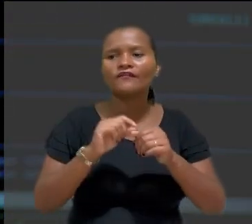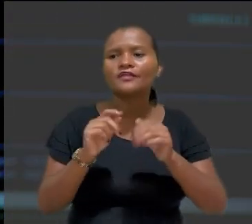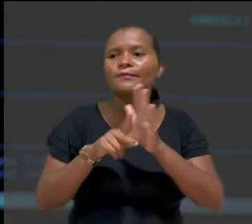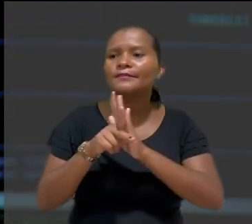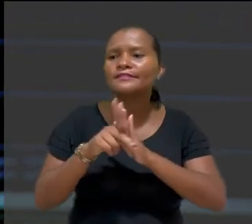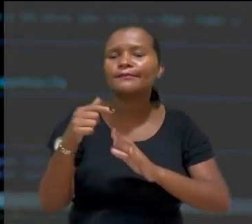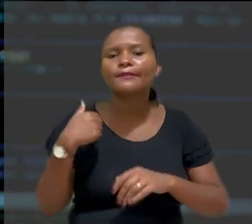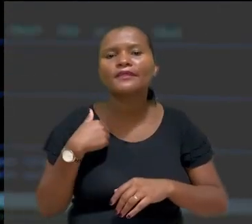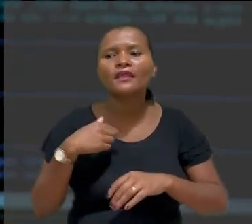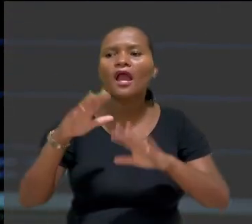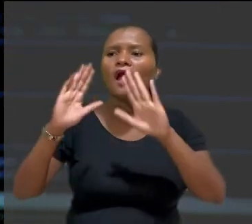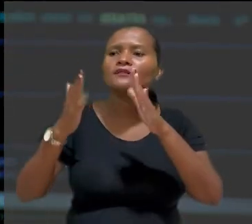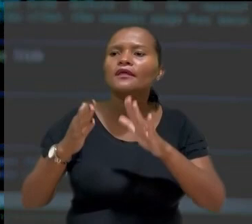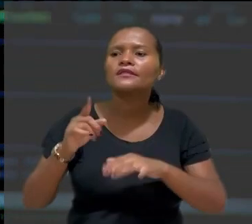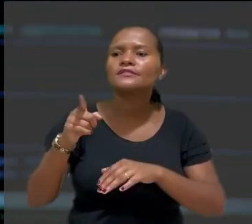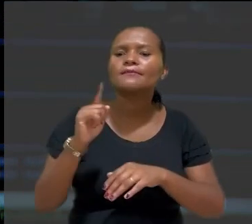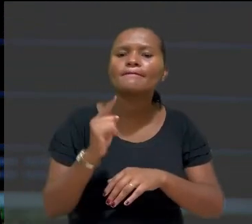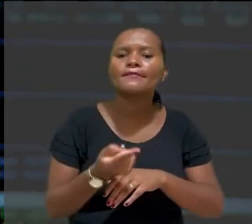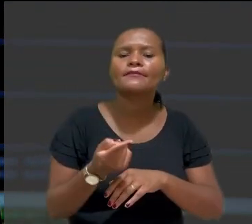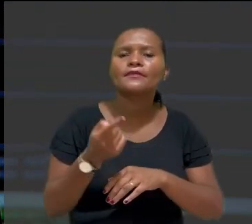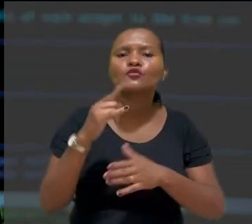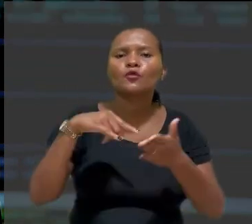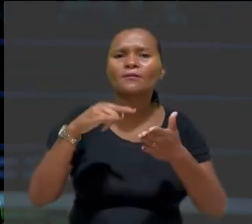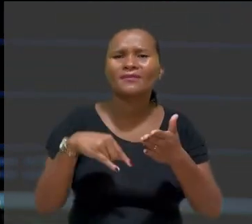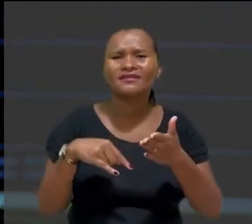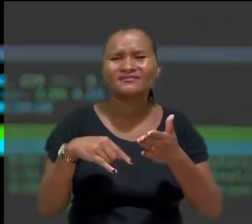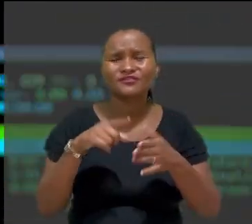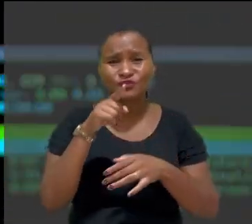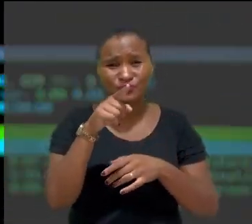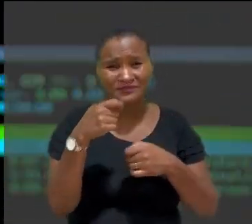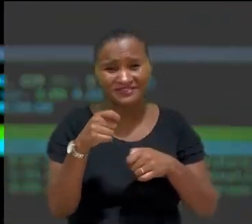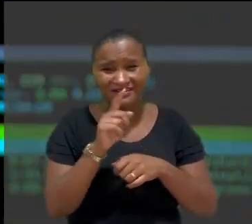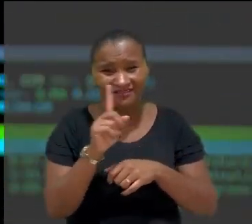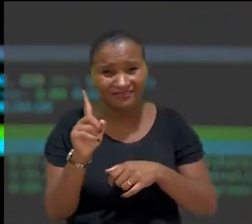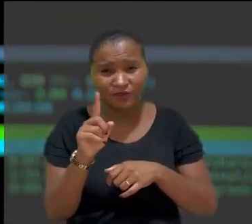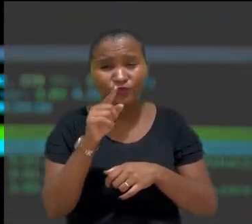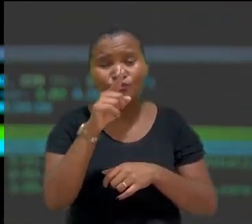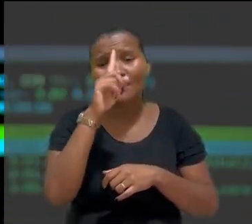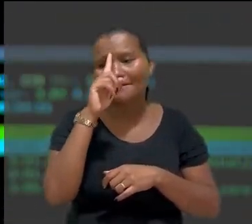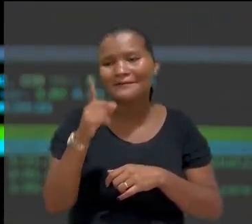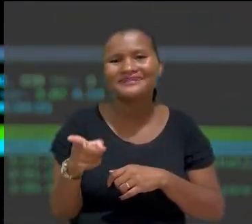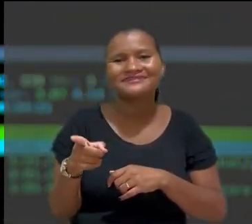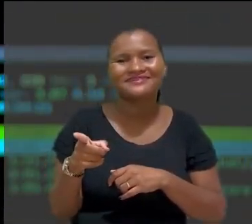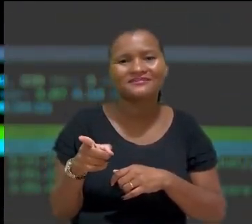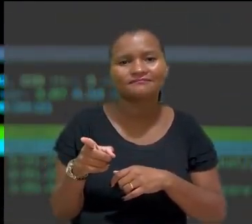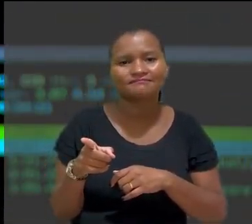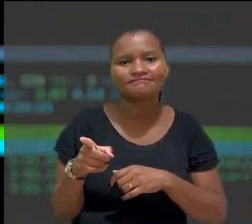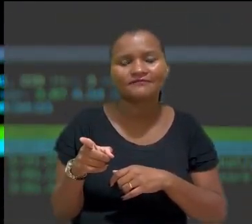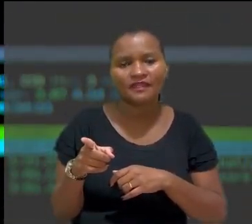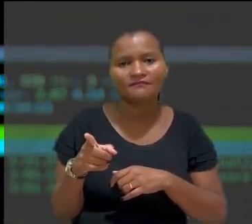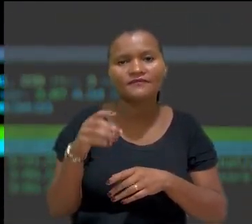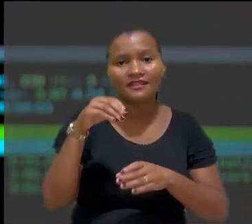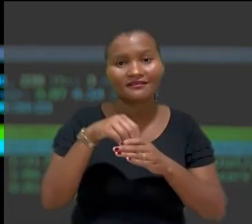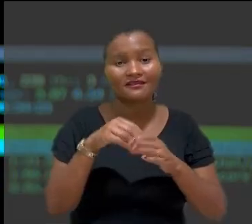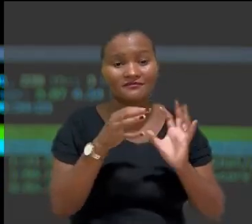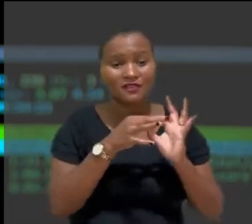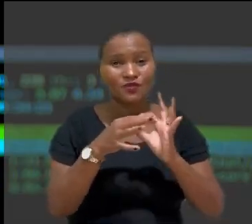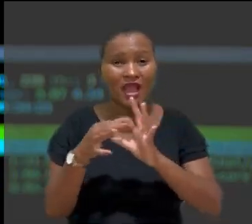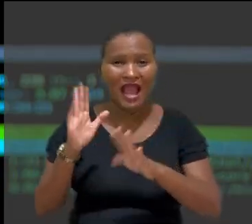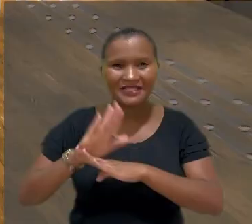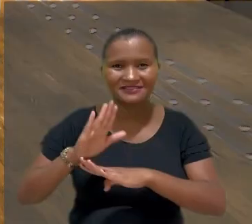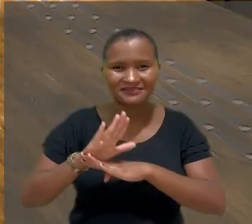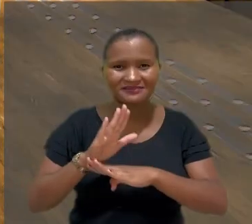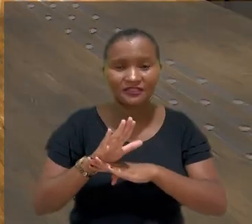você, faz uma pesquisa para mim, analisa esses 1000 documentos aqui. Em vez de você precisar fazer isso, você dá um comando. E aí, dentro